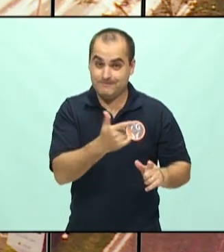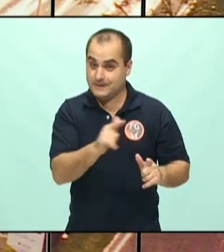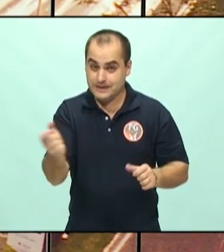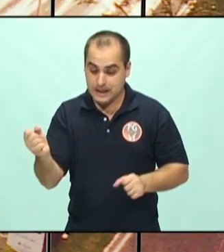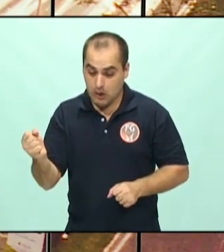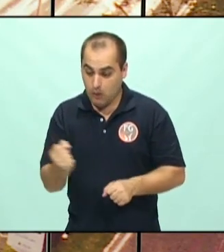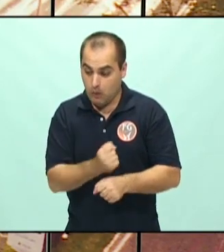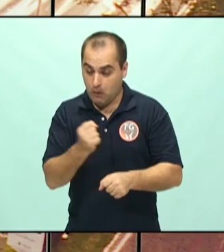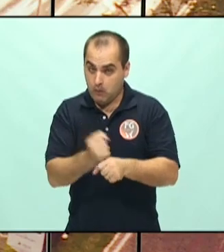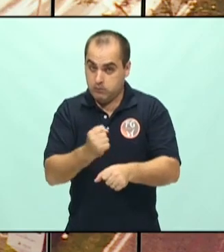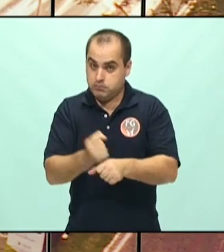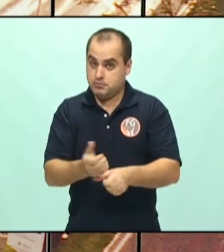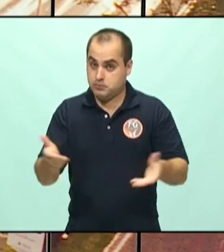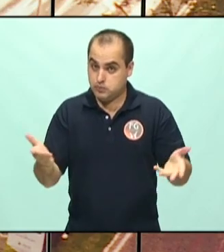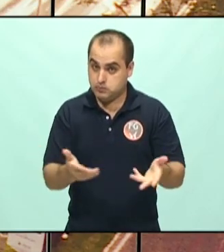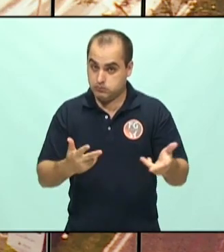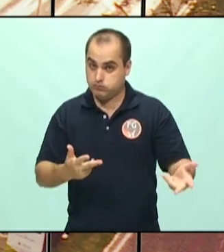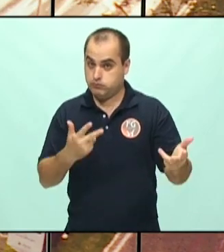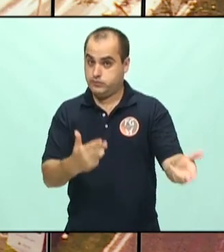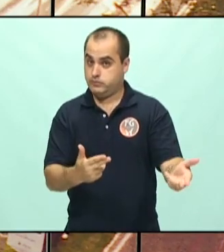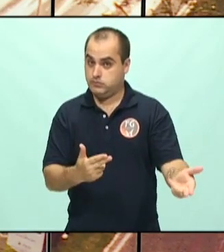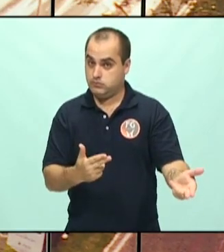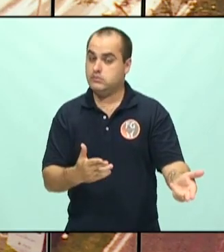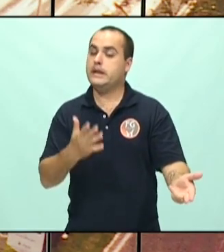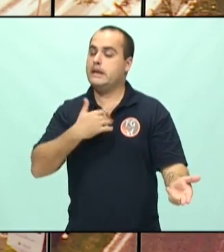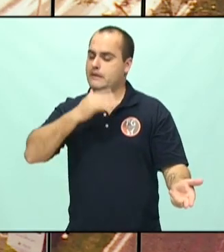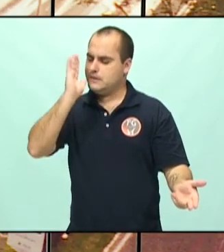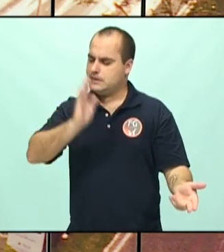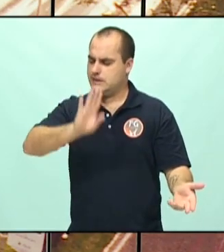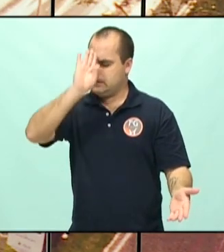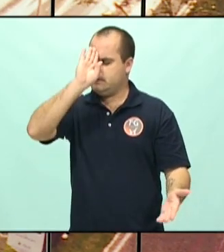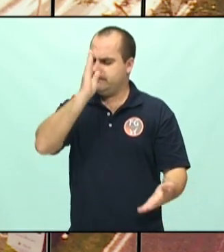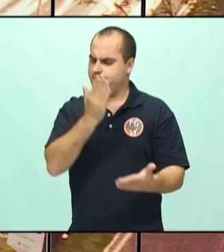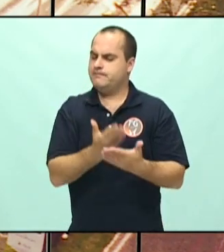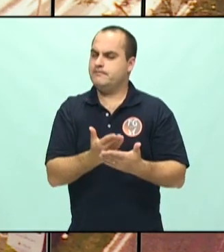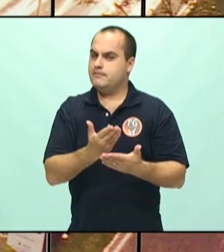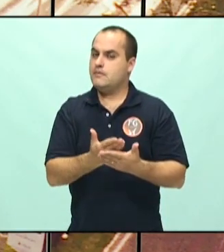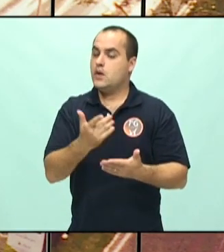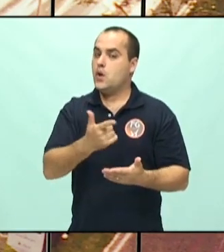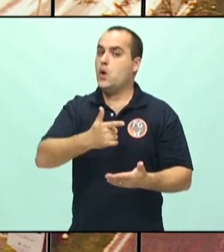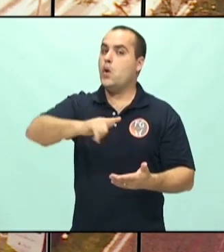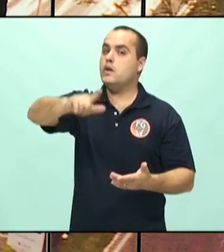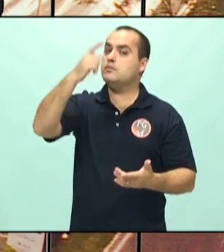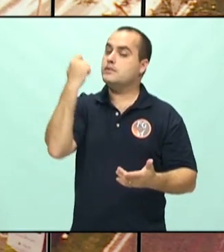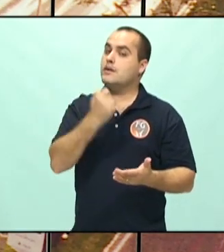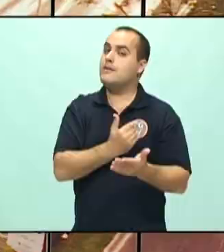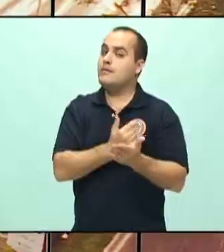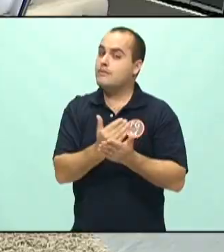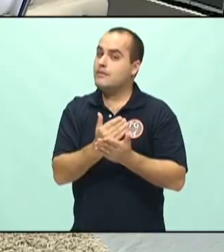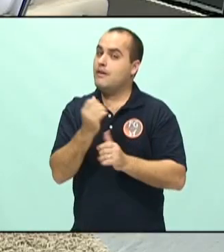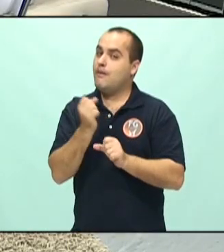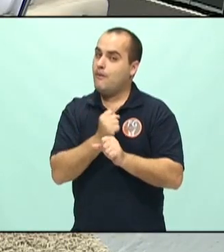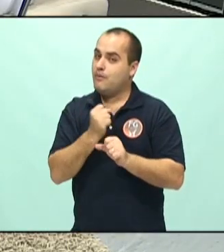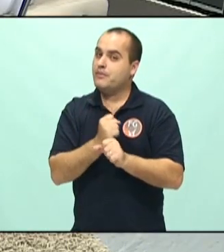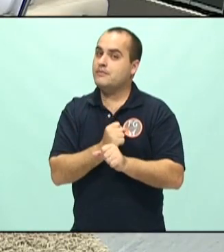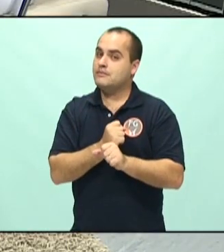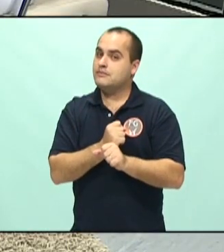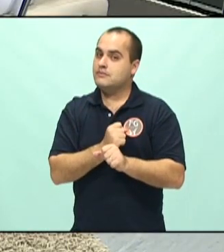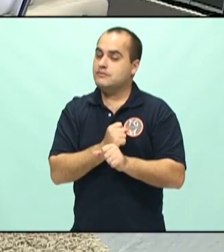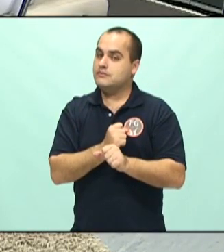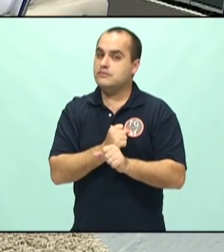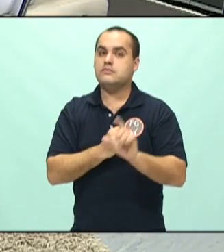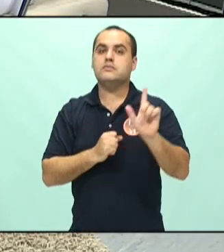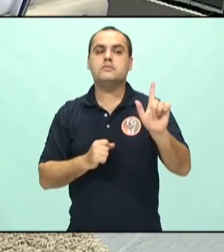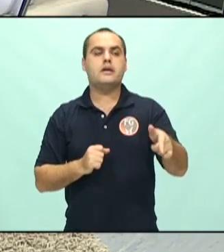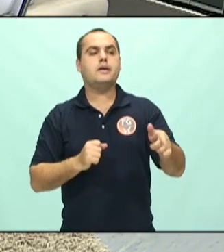eu acredito que inclusive já outros antes do prefeito nem deveria ter iniciado sem aqui hoje é achar